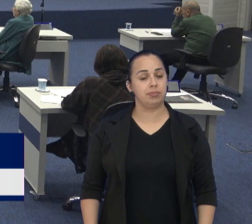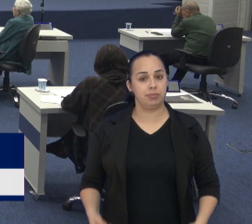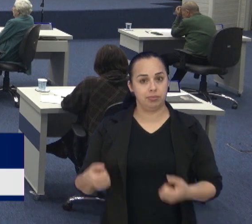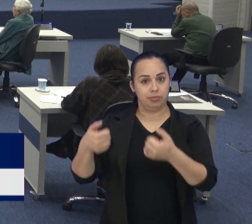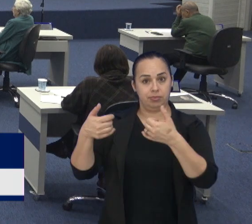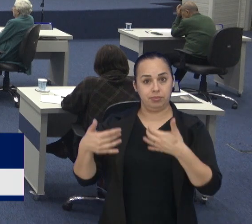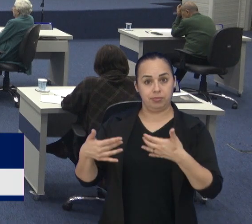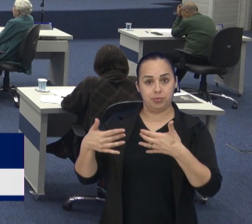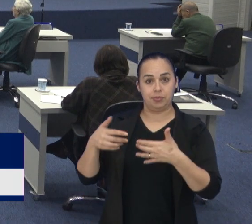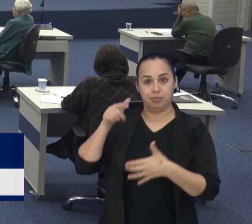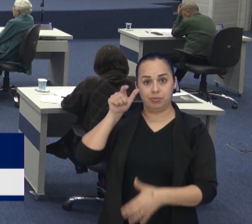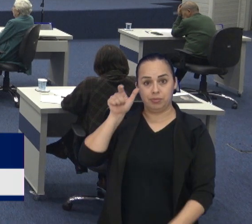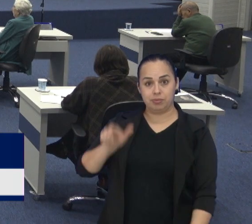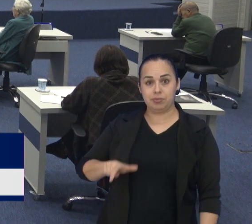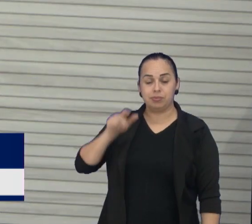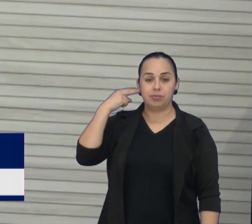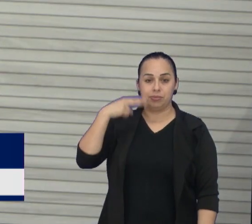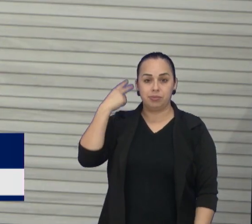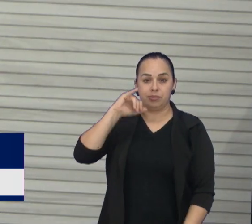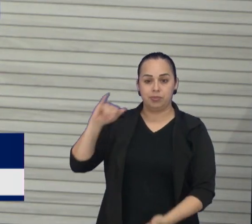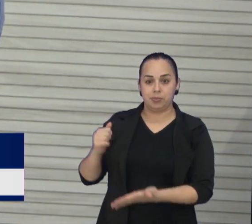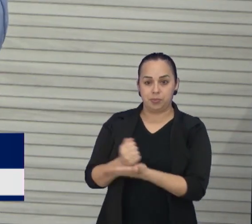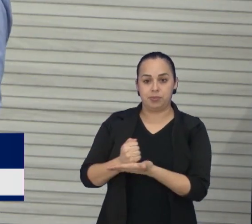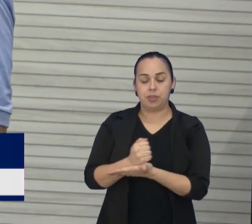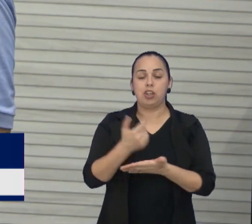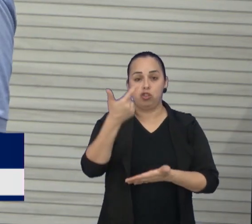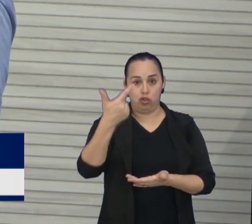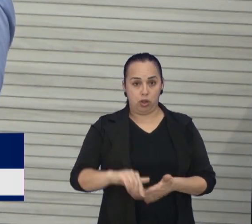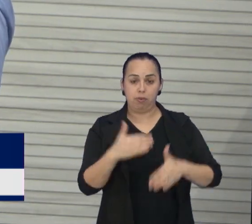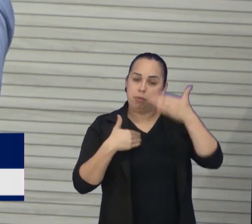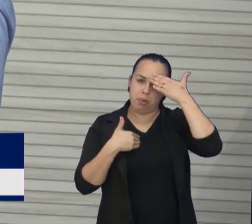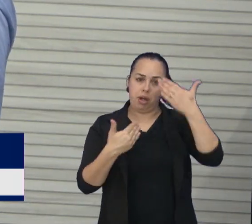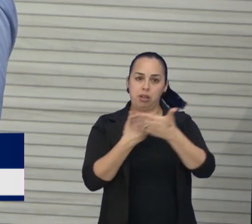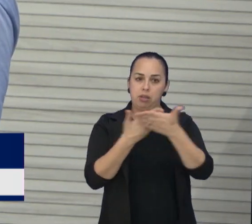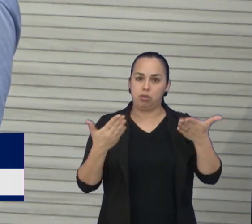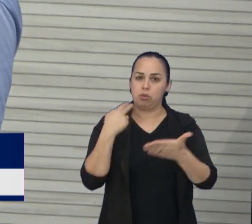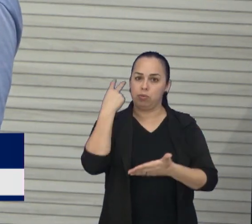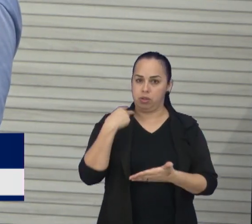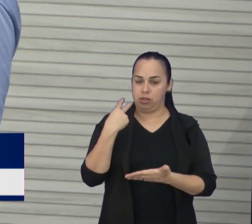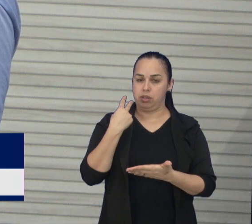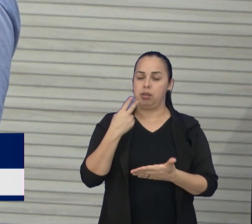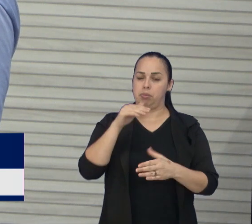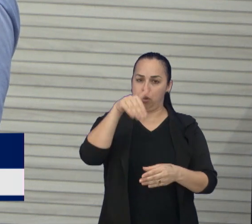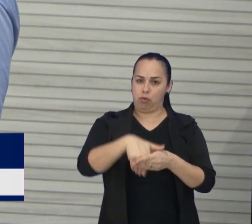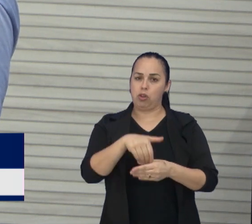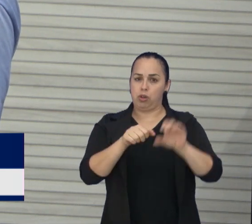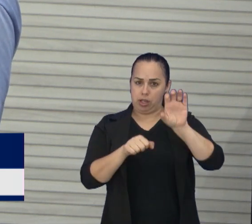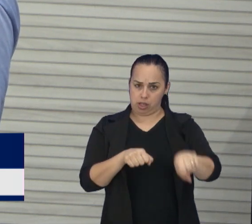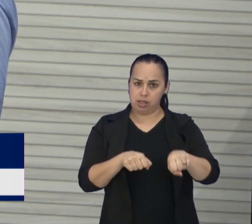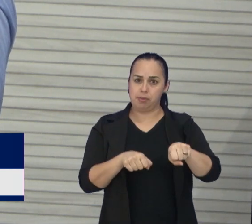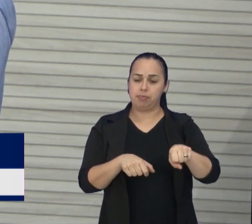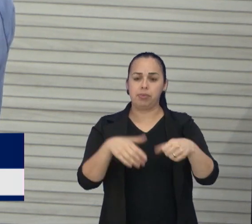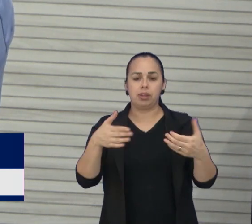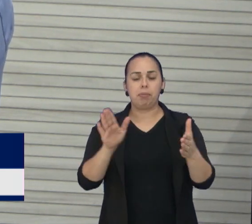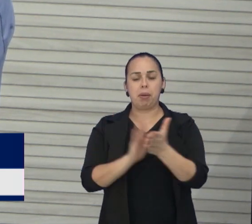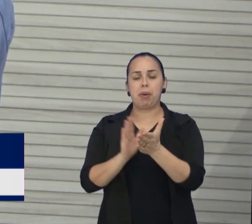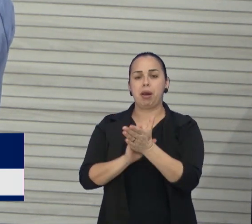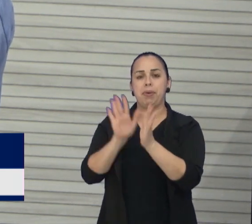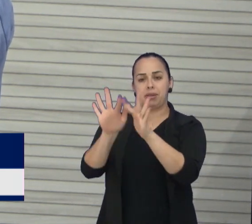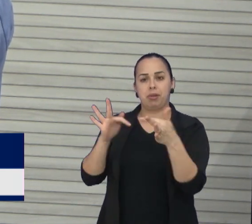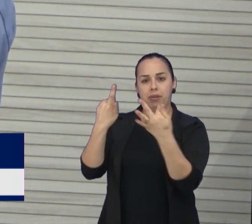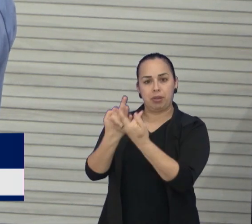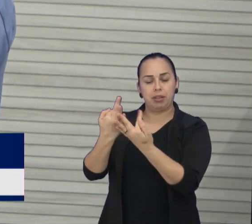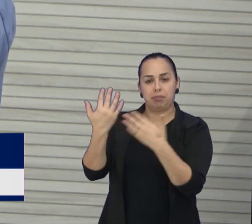Justificativa de votação, vereador Júnior da Farmácia. Mais uma vez agradecer a todos os pares aqui pela votação unânime e parabéns à família